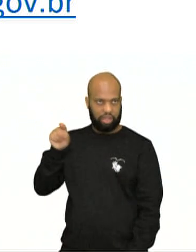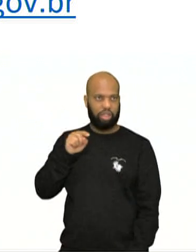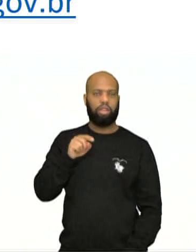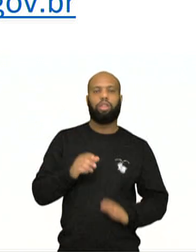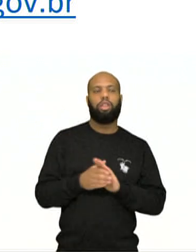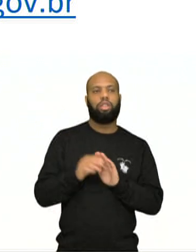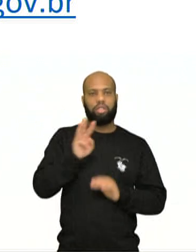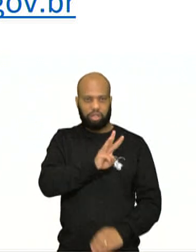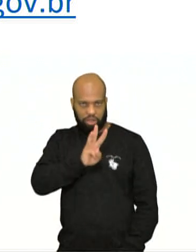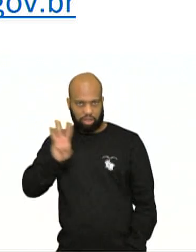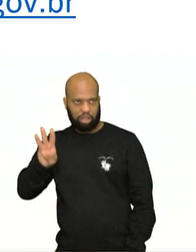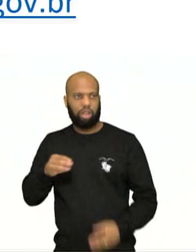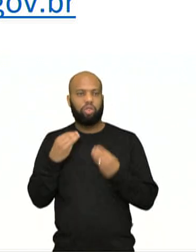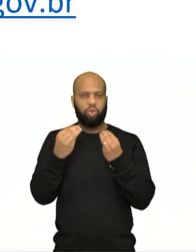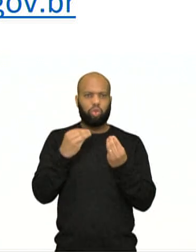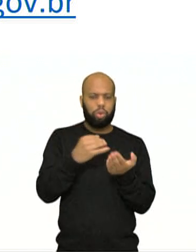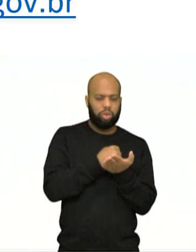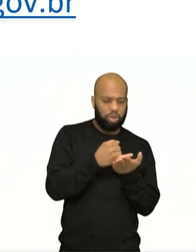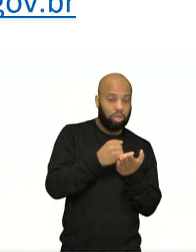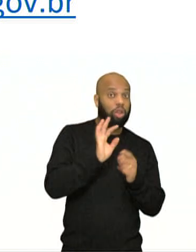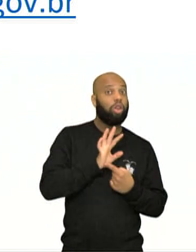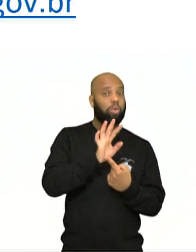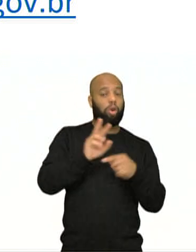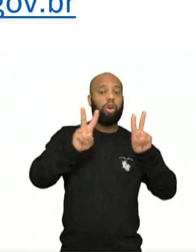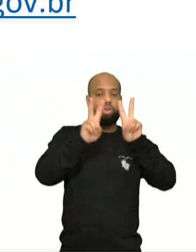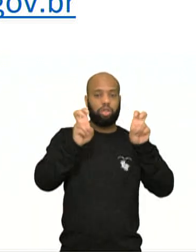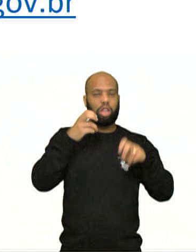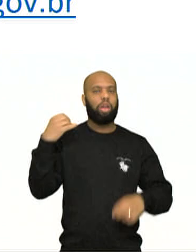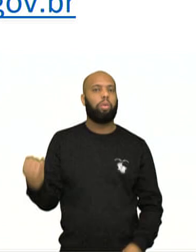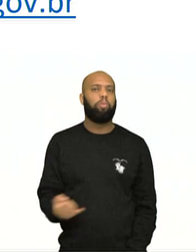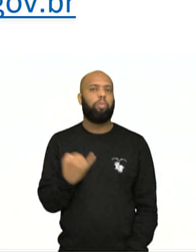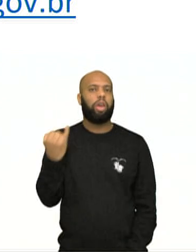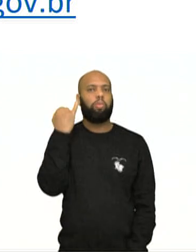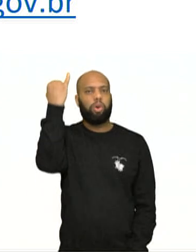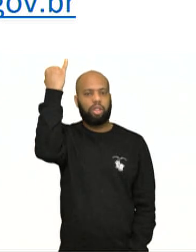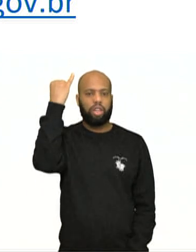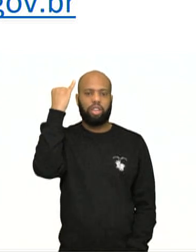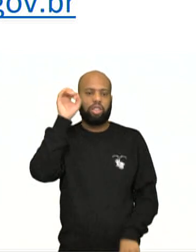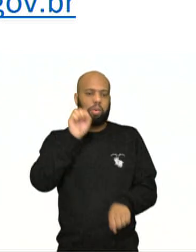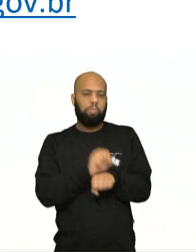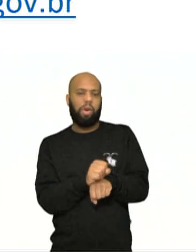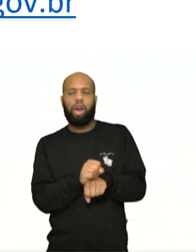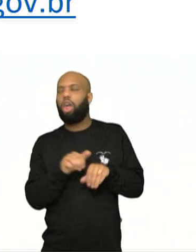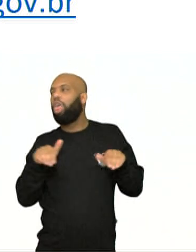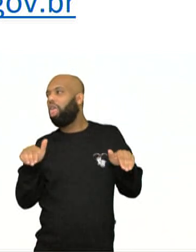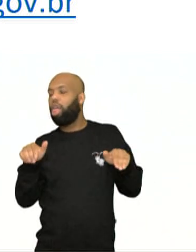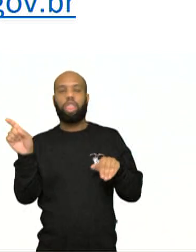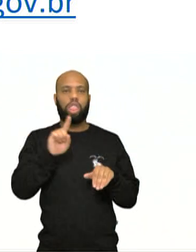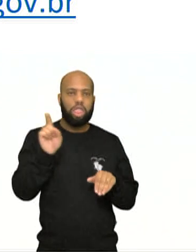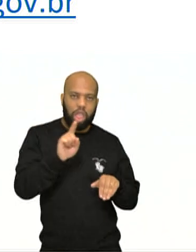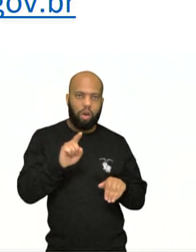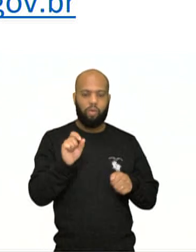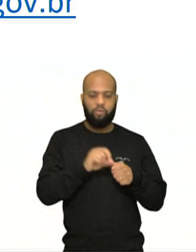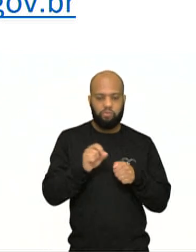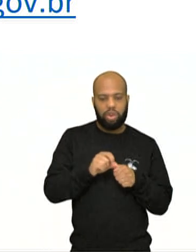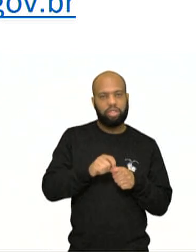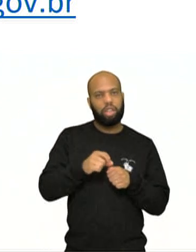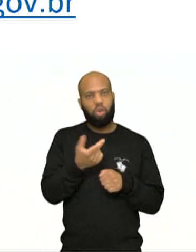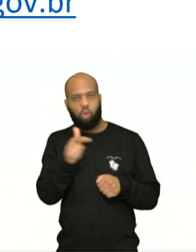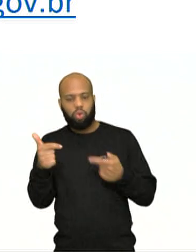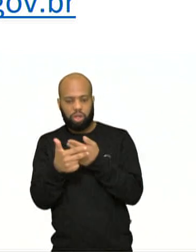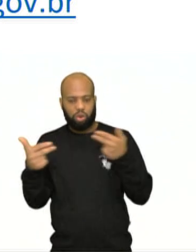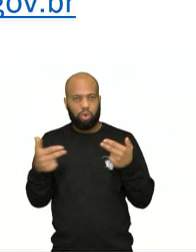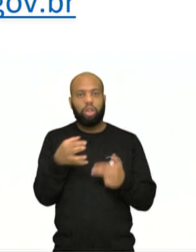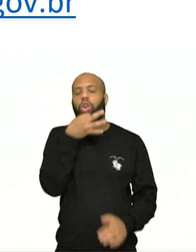introdução? Apresente o tema, a importância de sair da zona de conforto, e explique qual a opinião que você